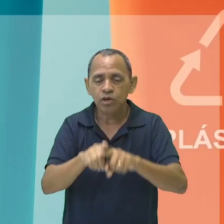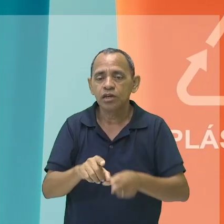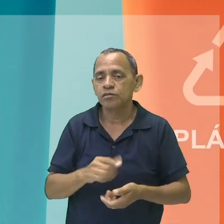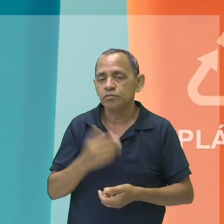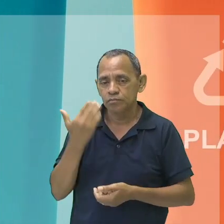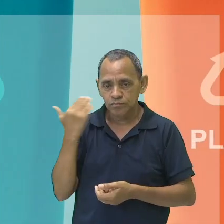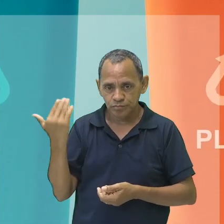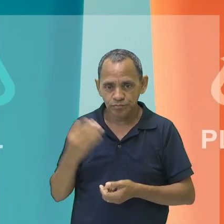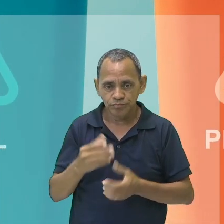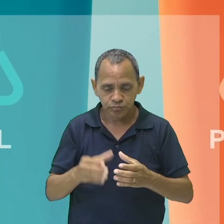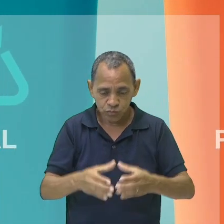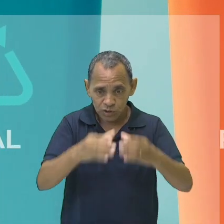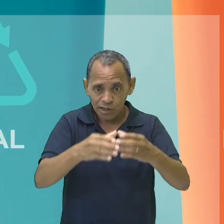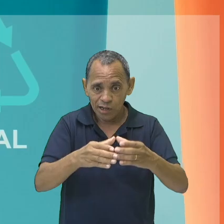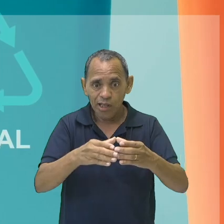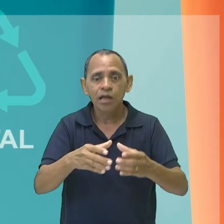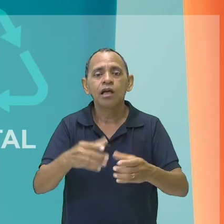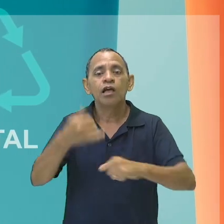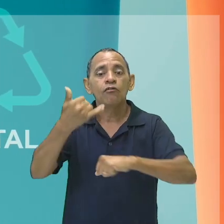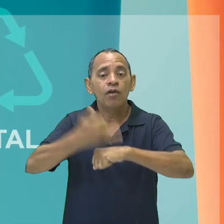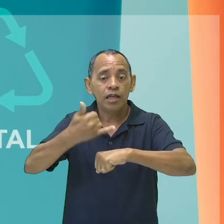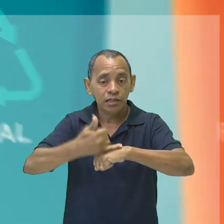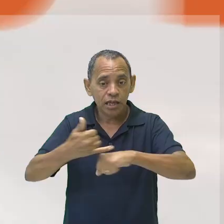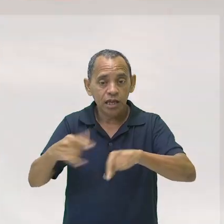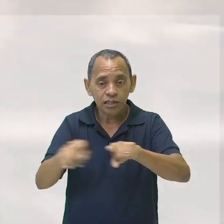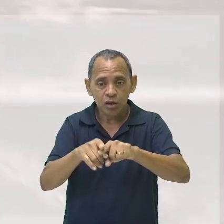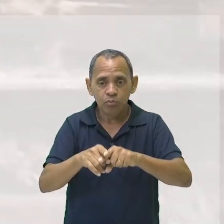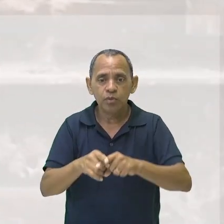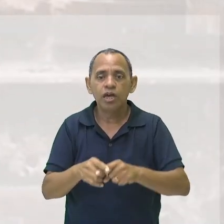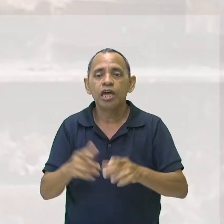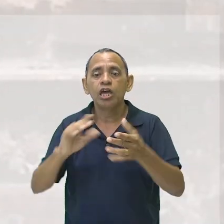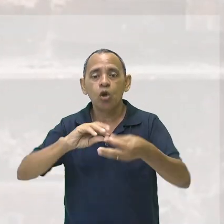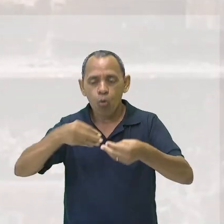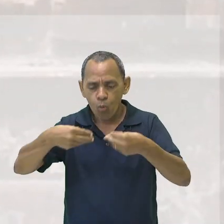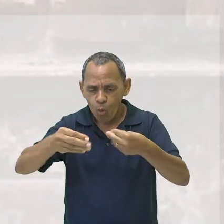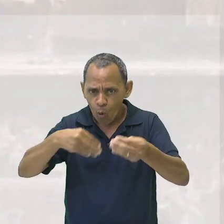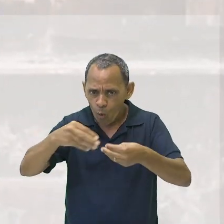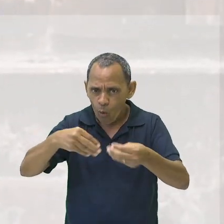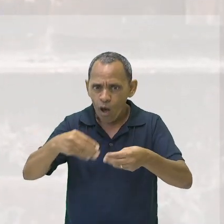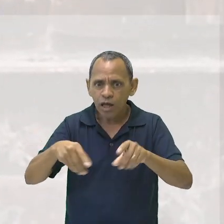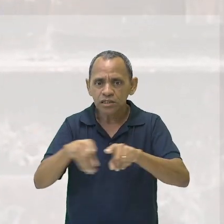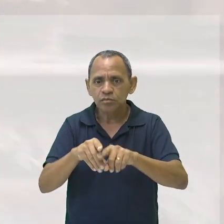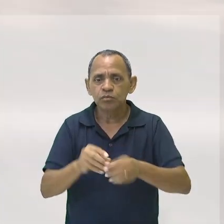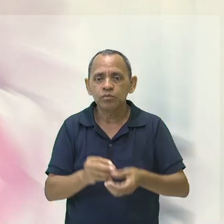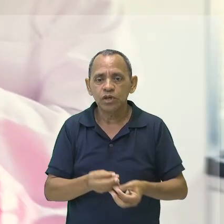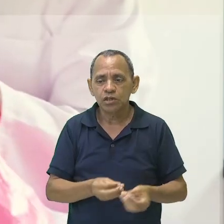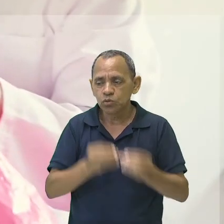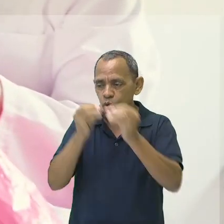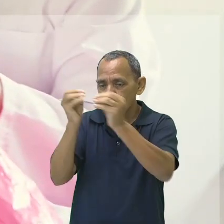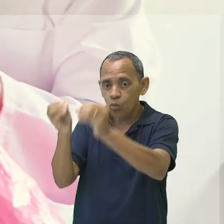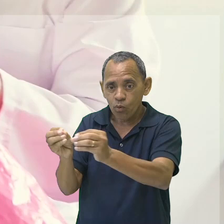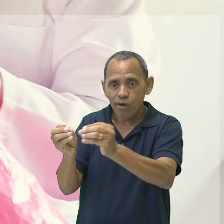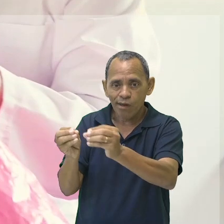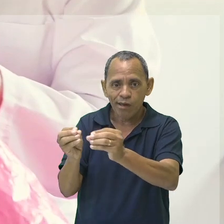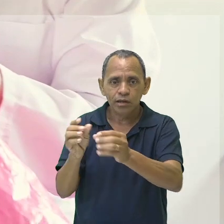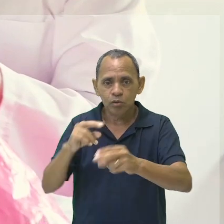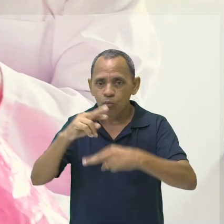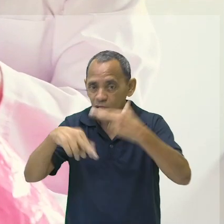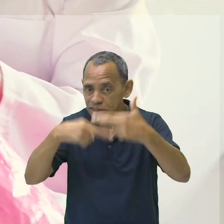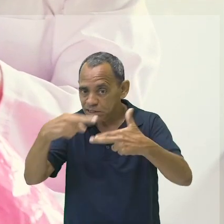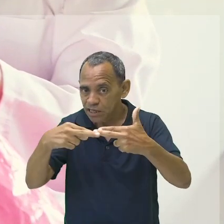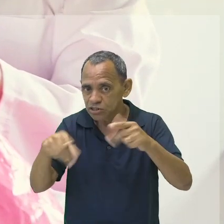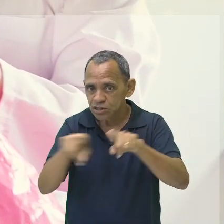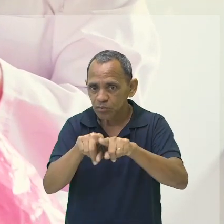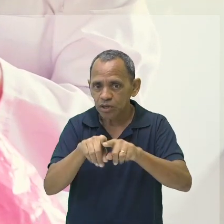garrafas PET, entre outros, que são entregues para reciclagem. Incineração de lixo. Alguns lixos não